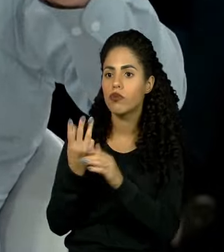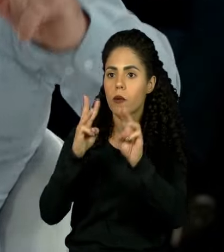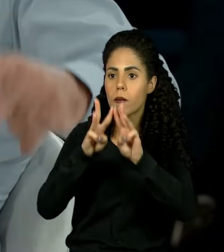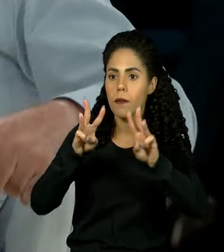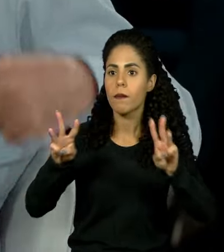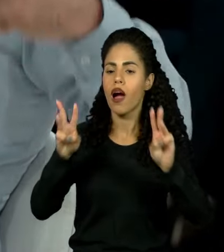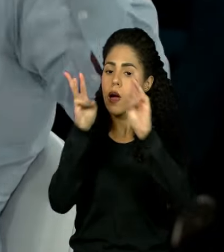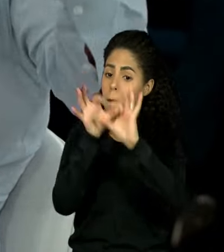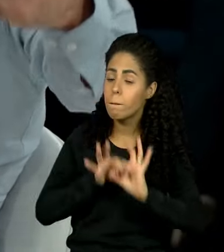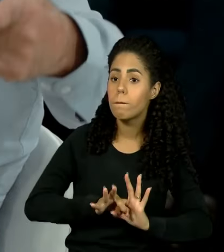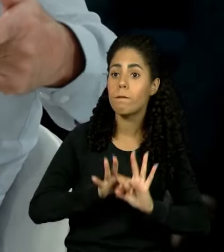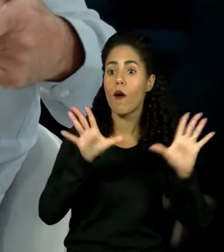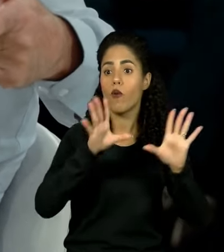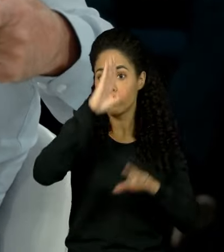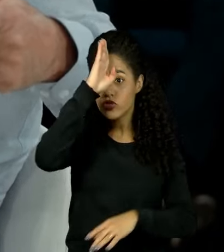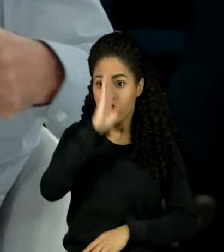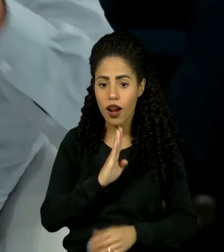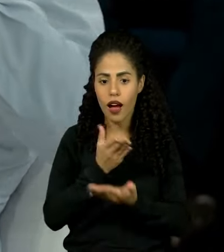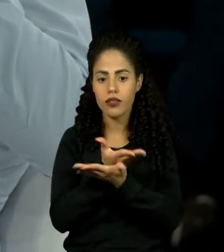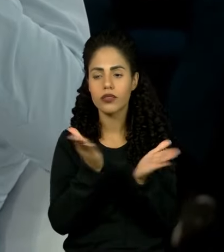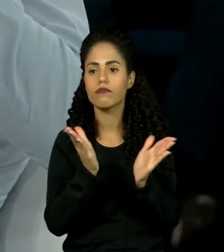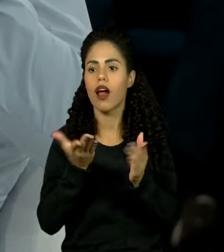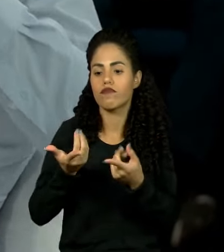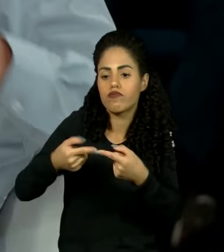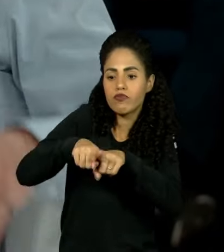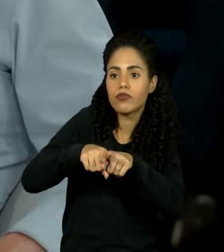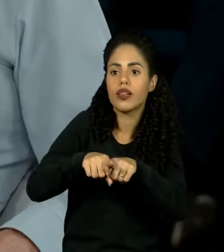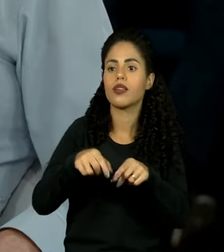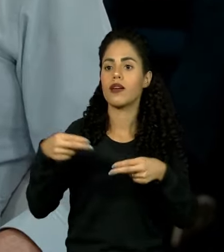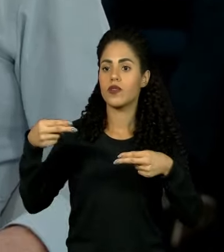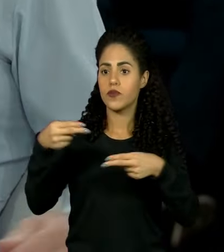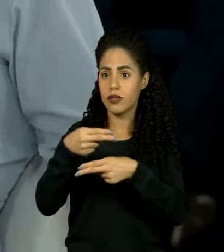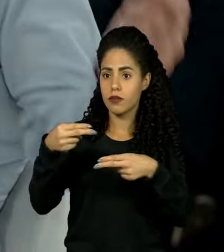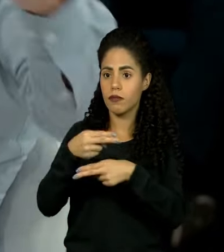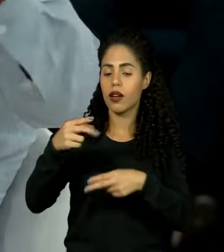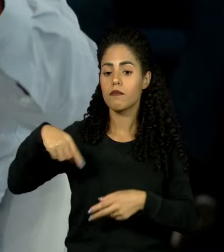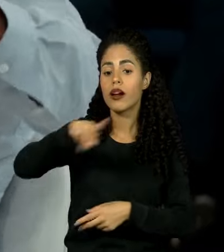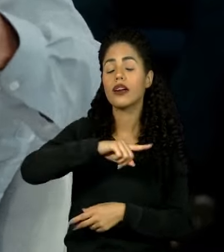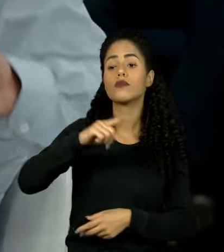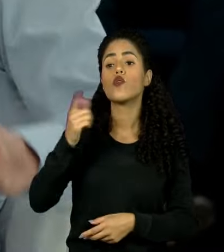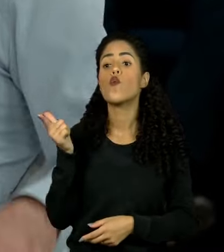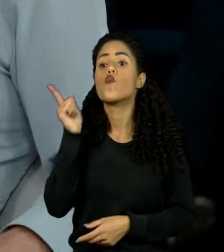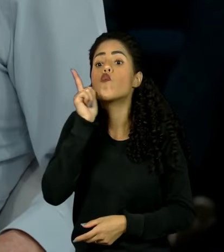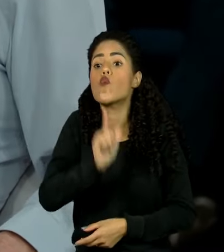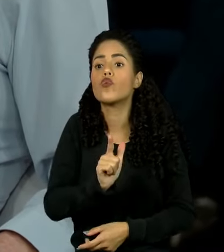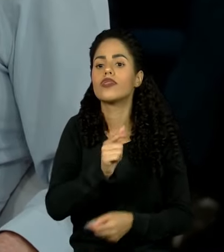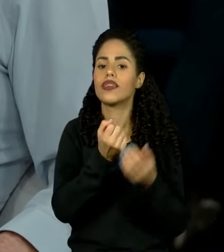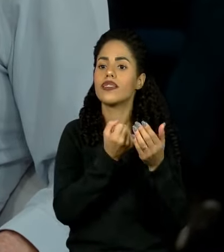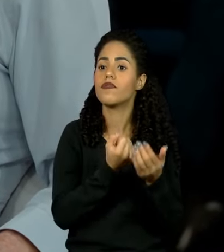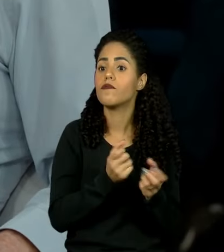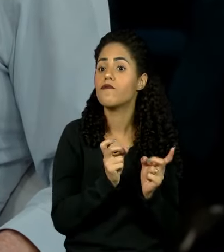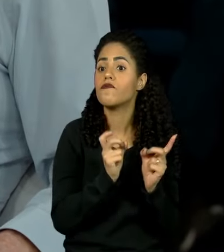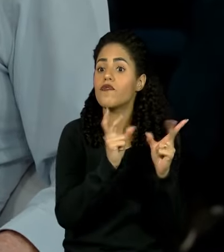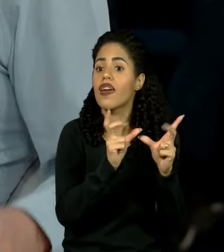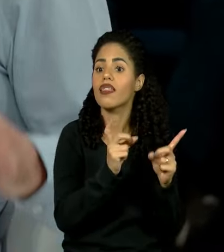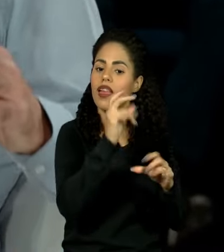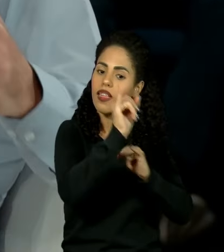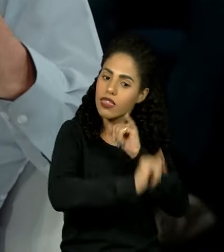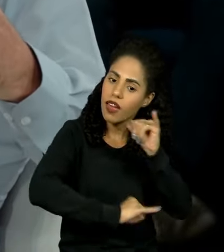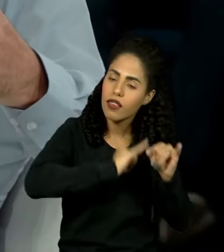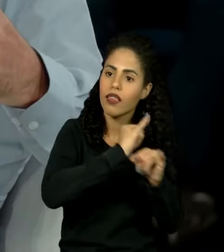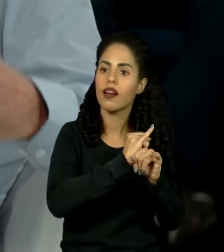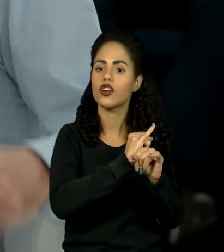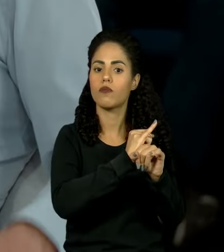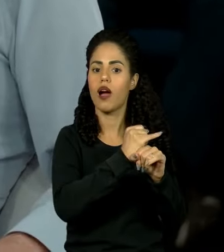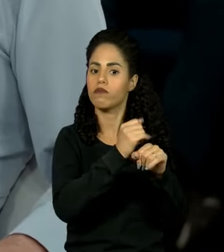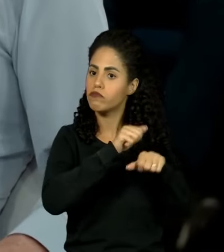disponibilizamos gratuitamente em parceria com o sebrai para que Ele pudesse colocar as mercadorias dele ali para